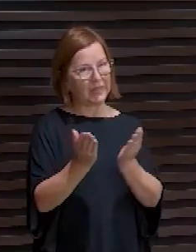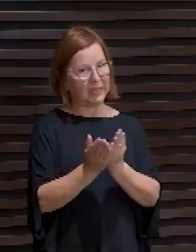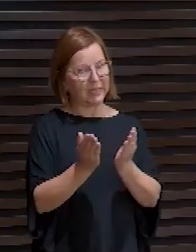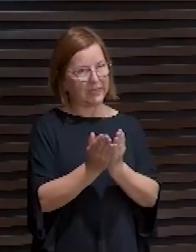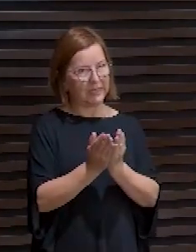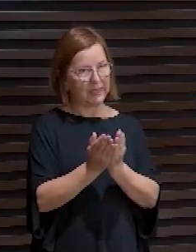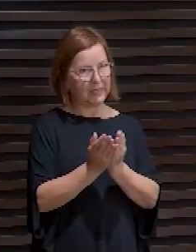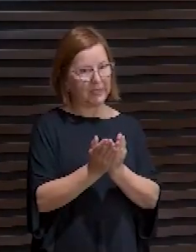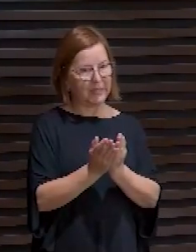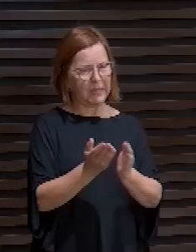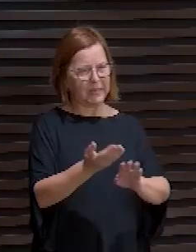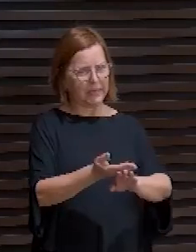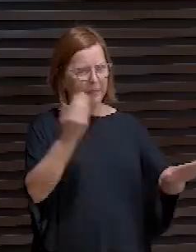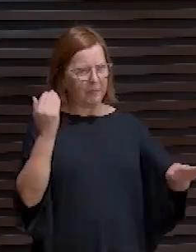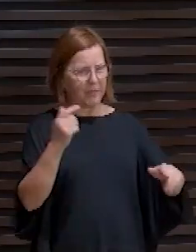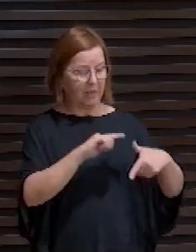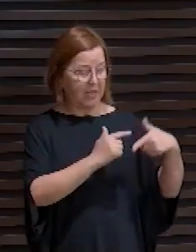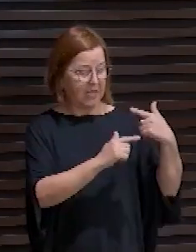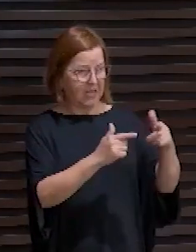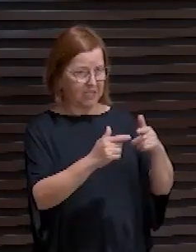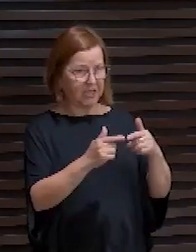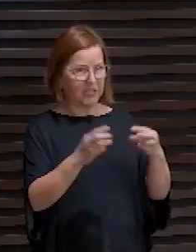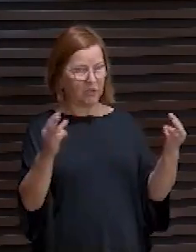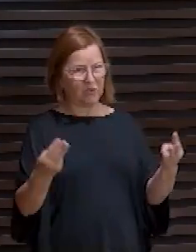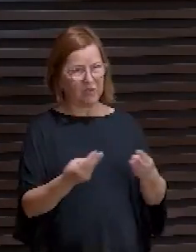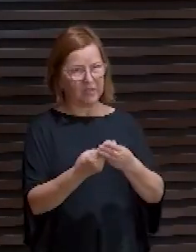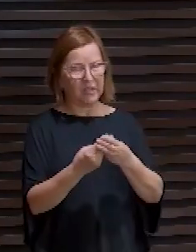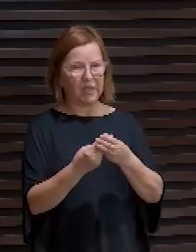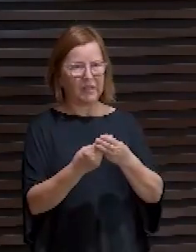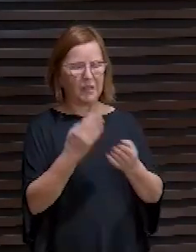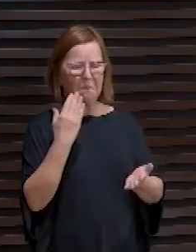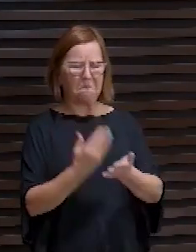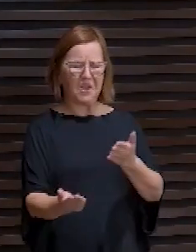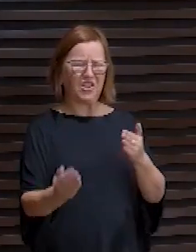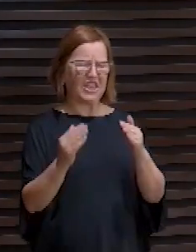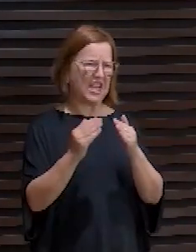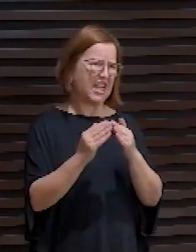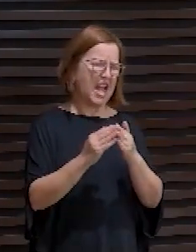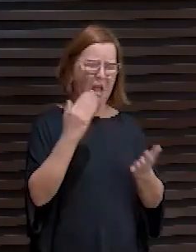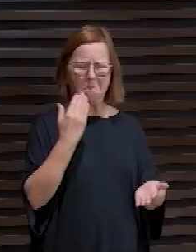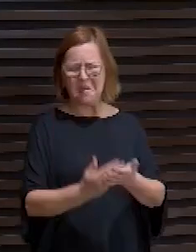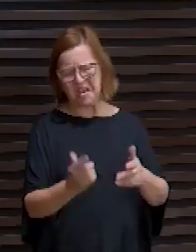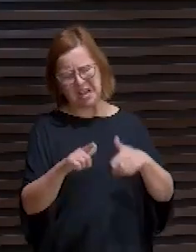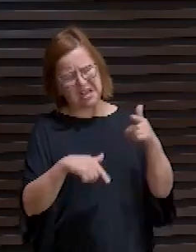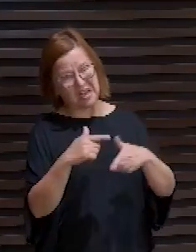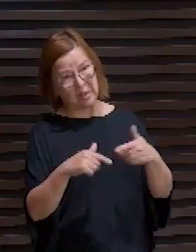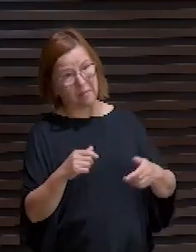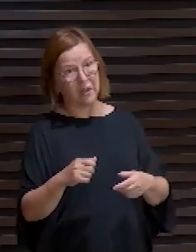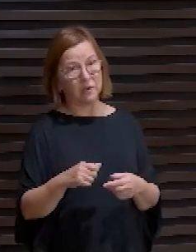judaicas, arriscar-se a perder o trabalho e a casa. Por isso eles tinham a tendência de